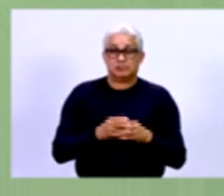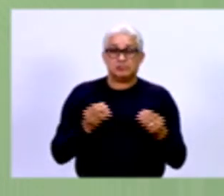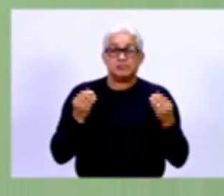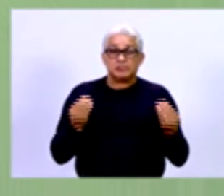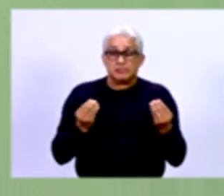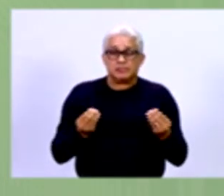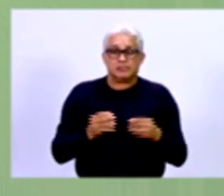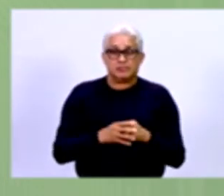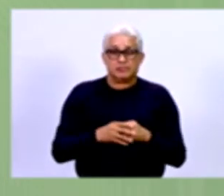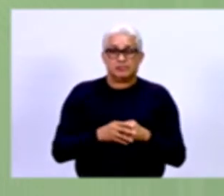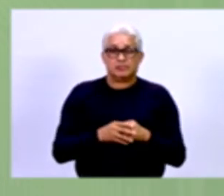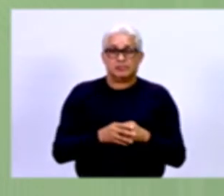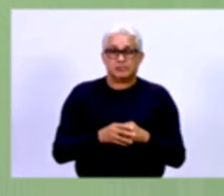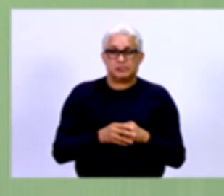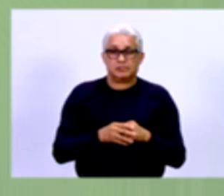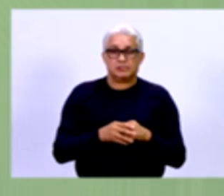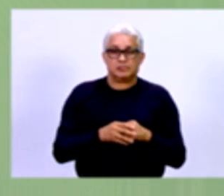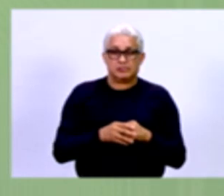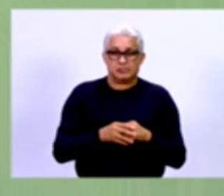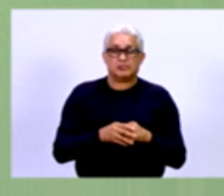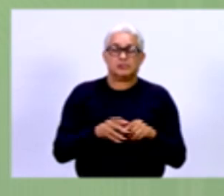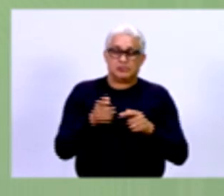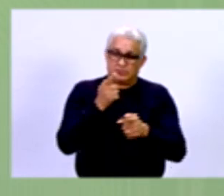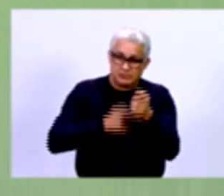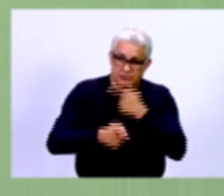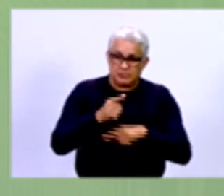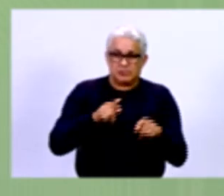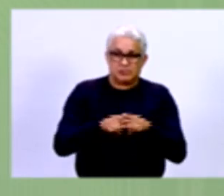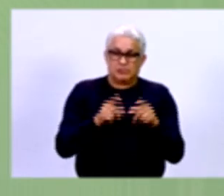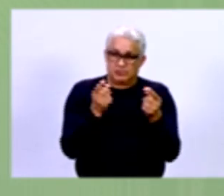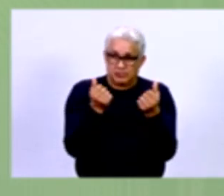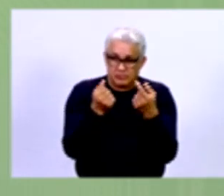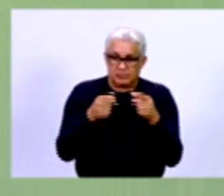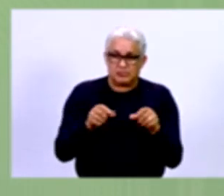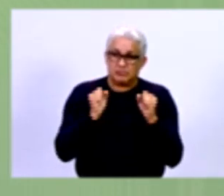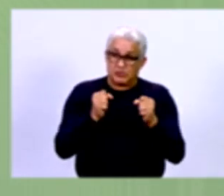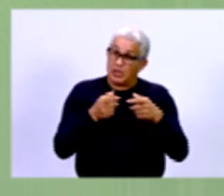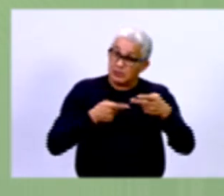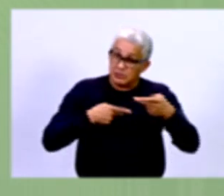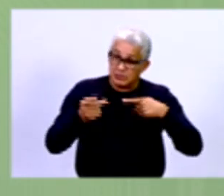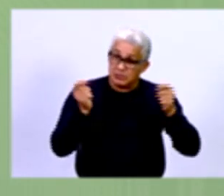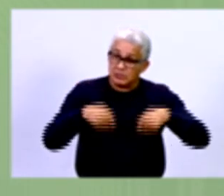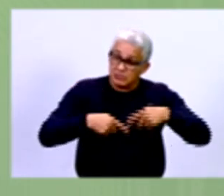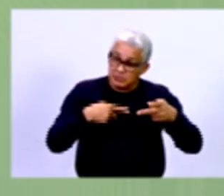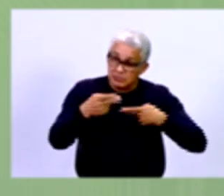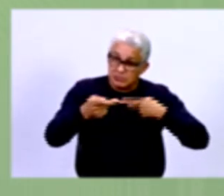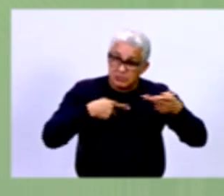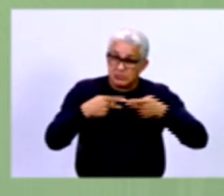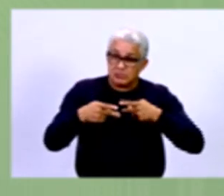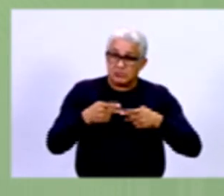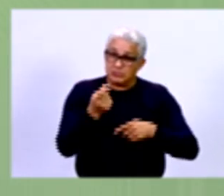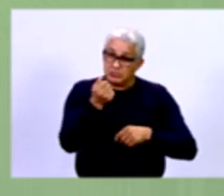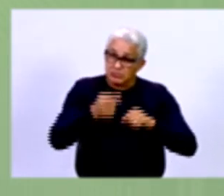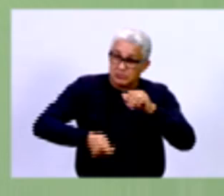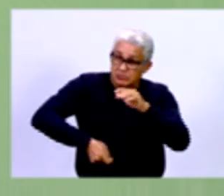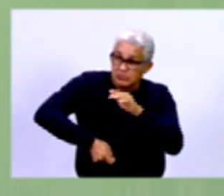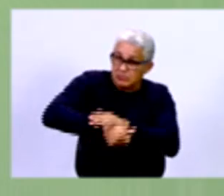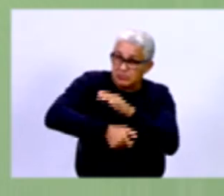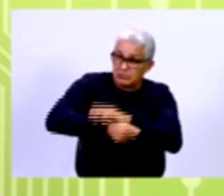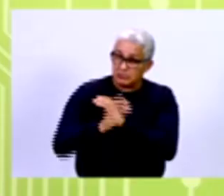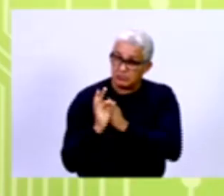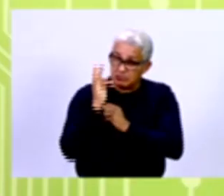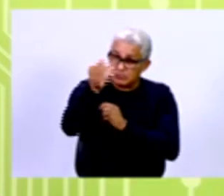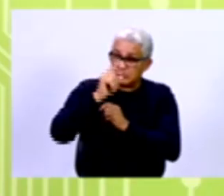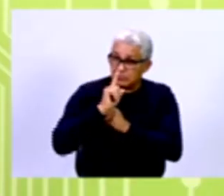os agentes econômicos e os gestores, principalmente, possam planejar investimentos futuros e ter